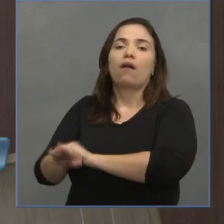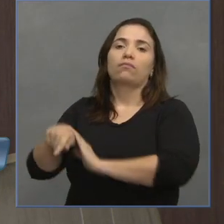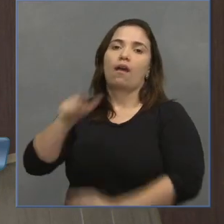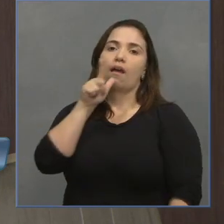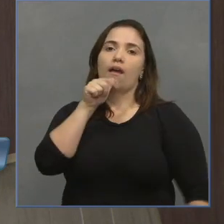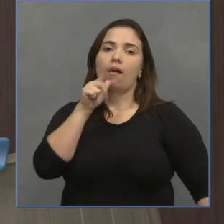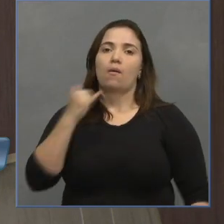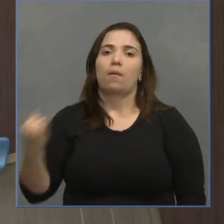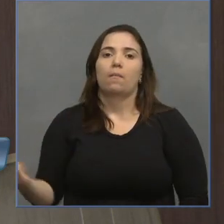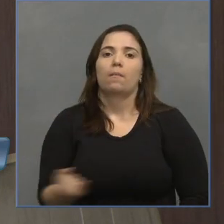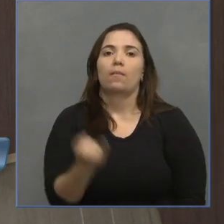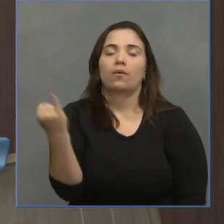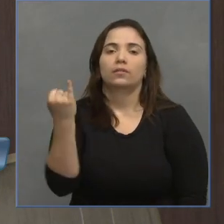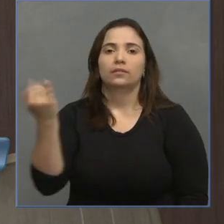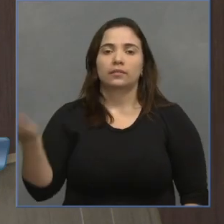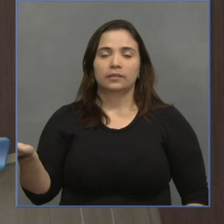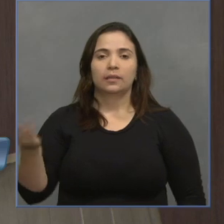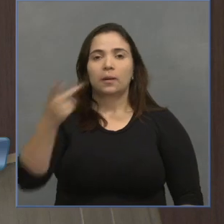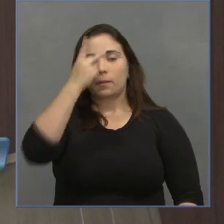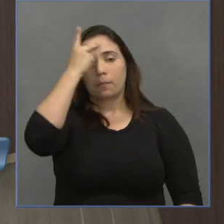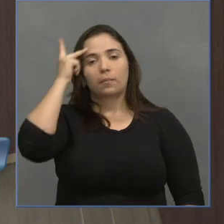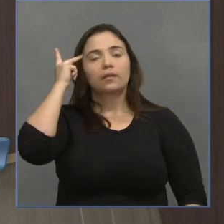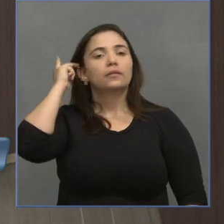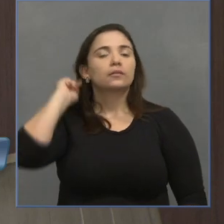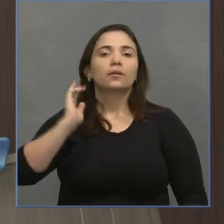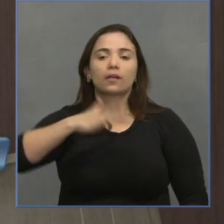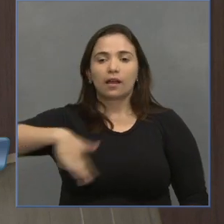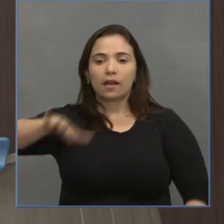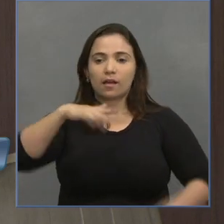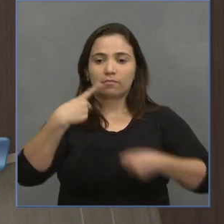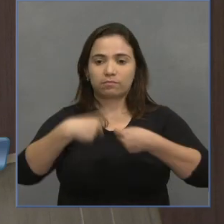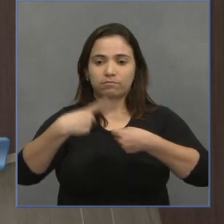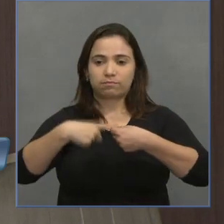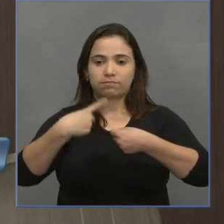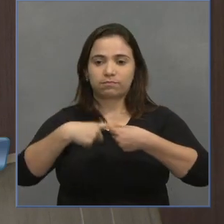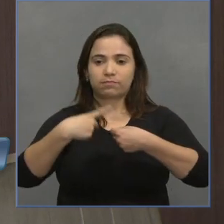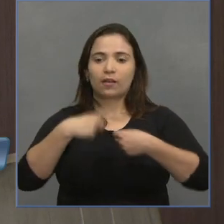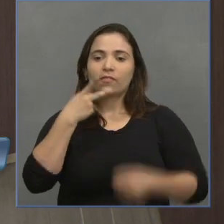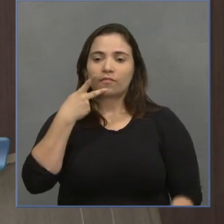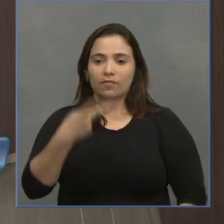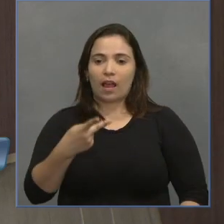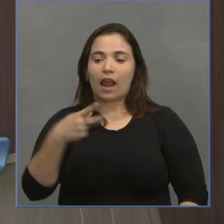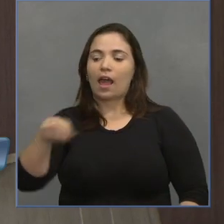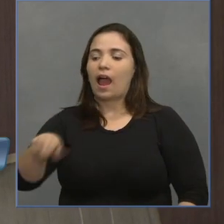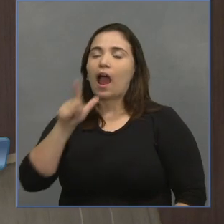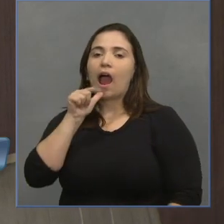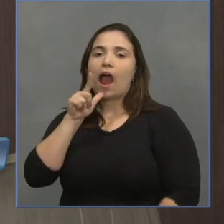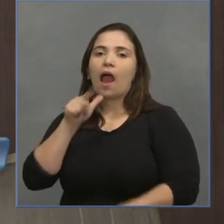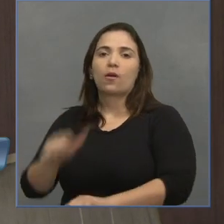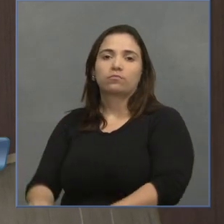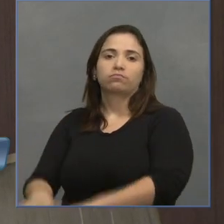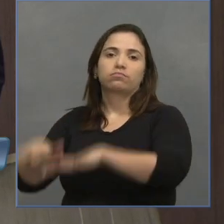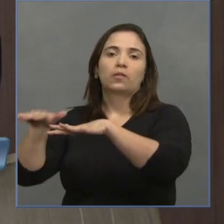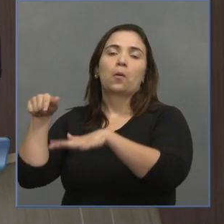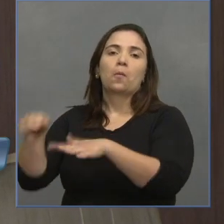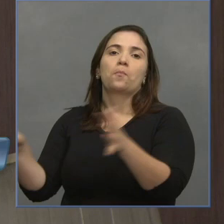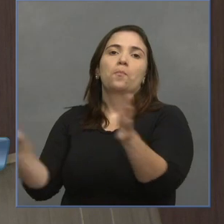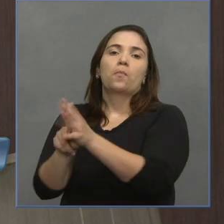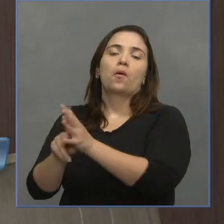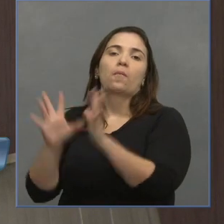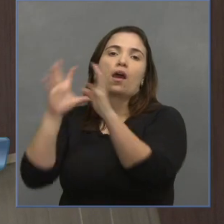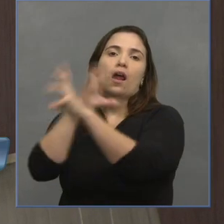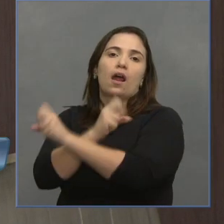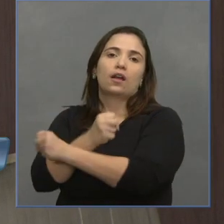água. Aquilo que o povo do interior chama açude de gente, açude de bicho. Pronto. Aquilo ali, a grosso modo, é